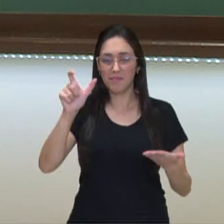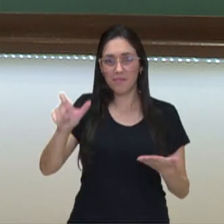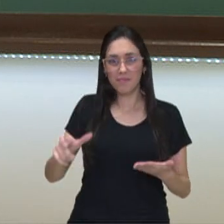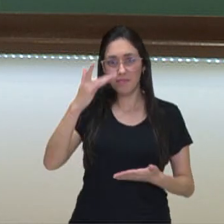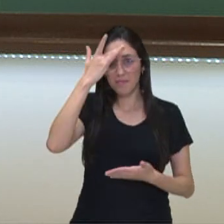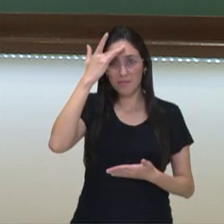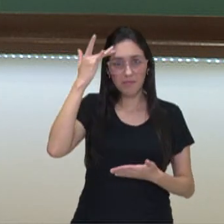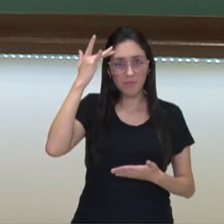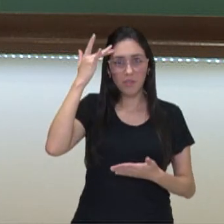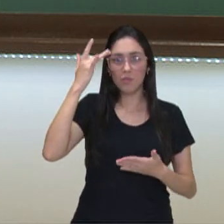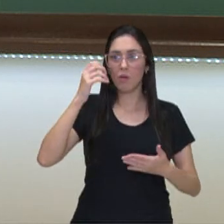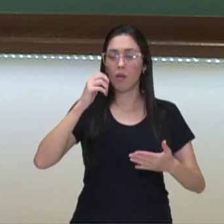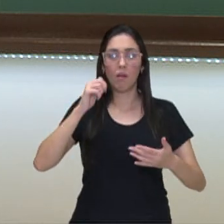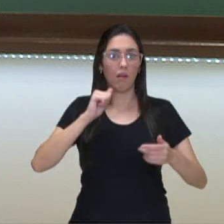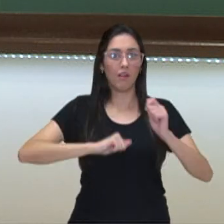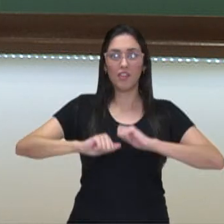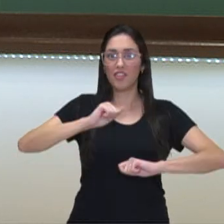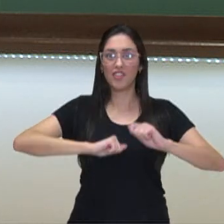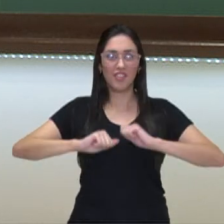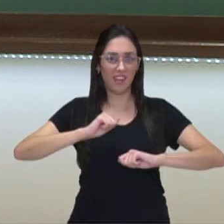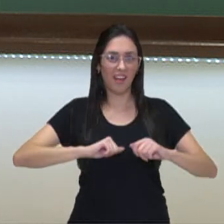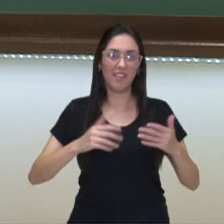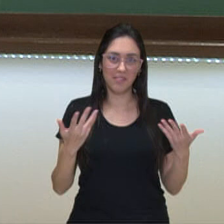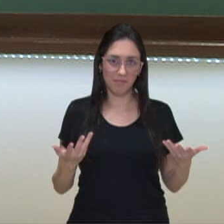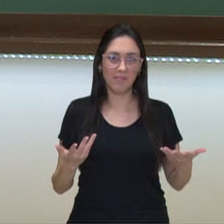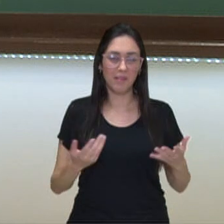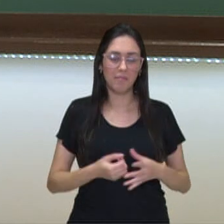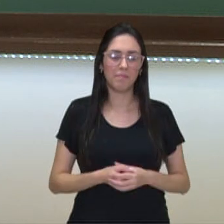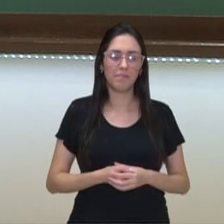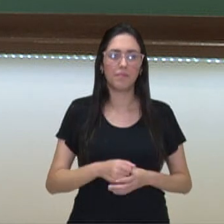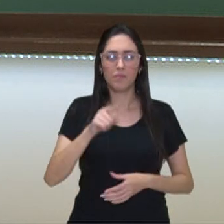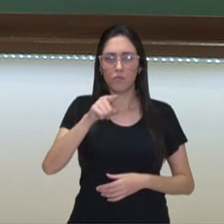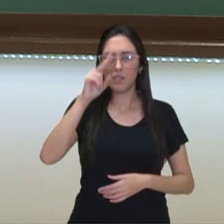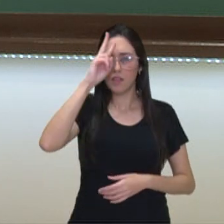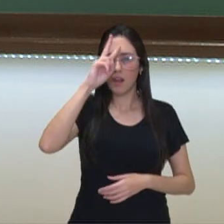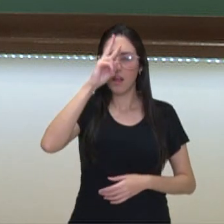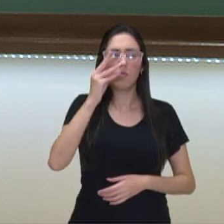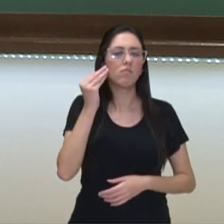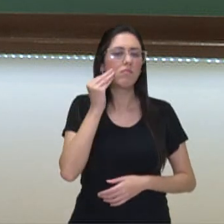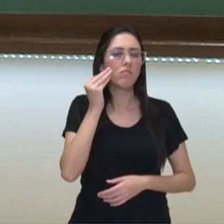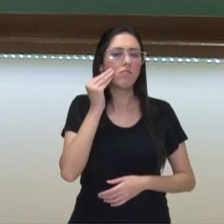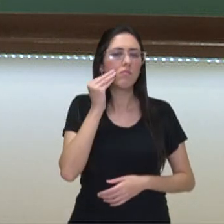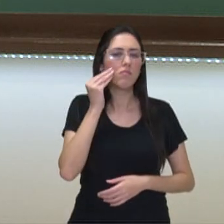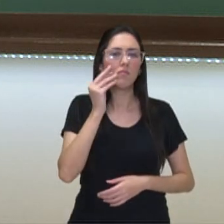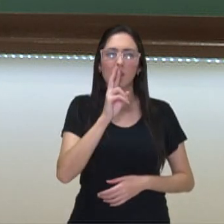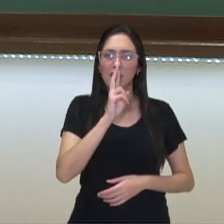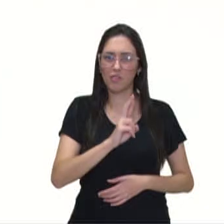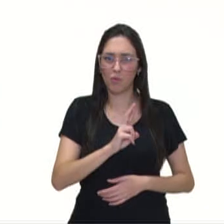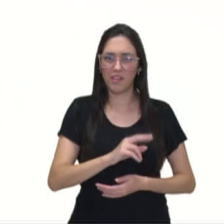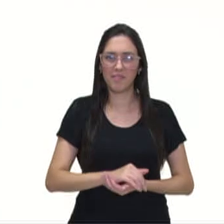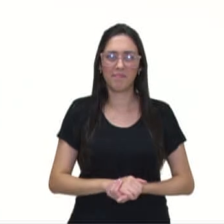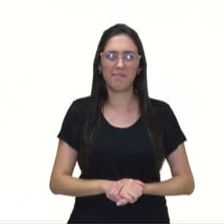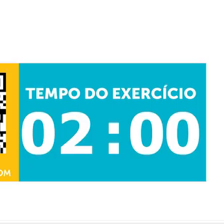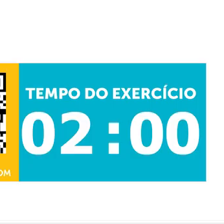demais. Veja só o humor como tônica. Lembra disso e vai ficar fácil para você responder.